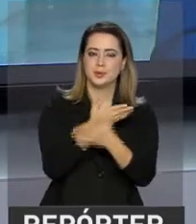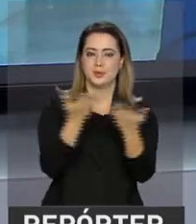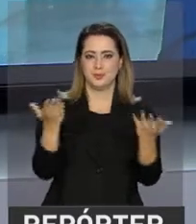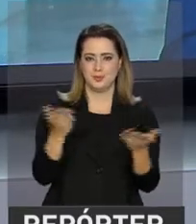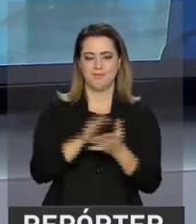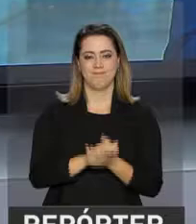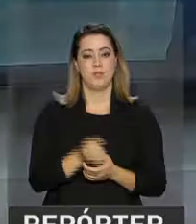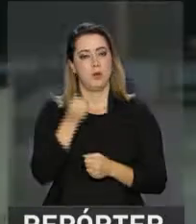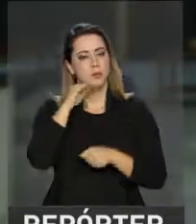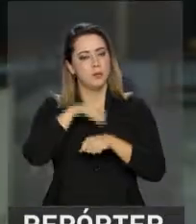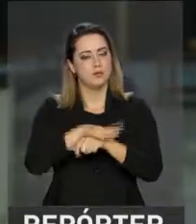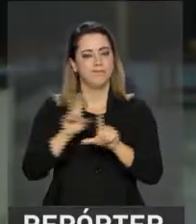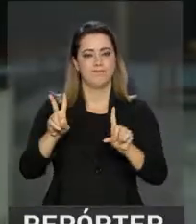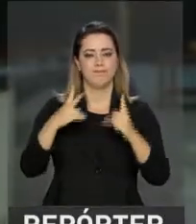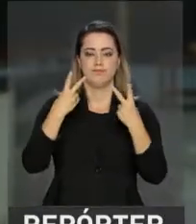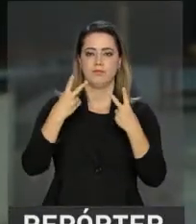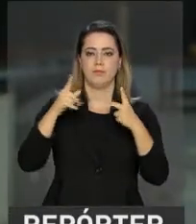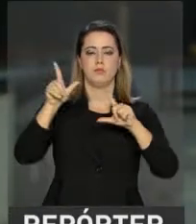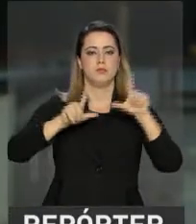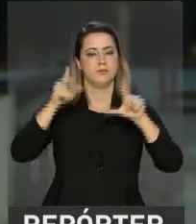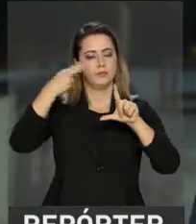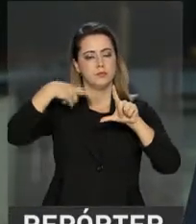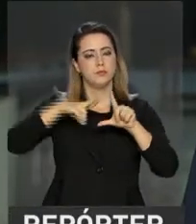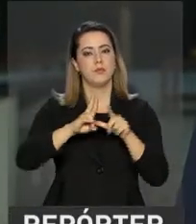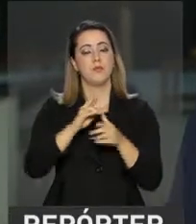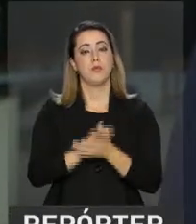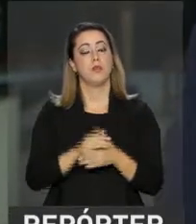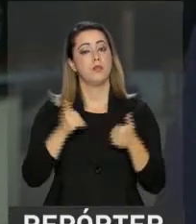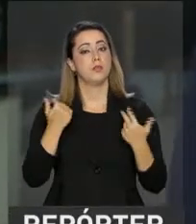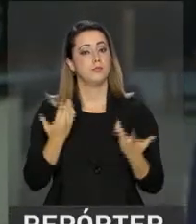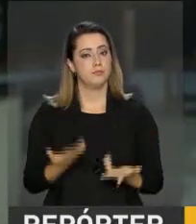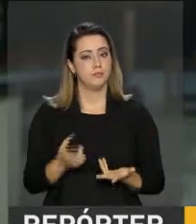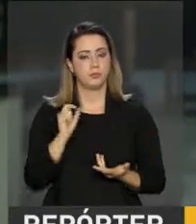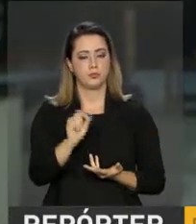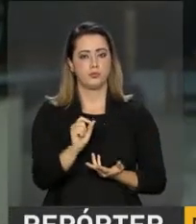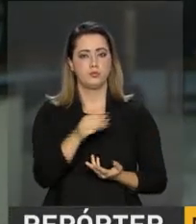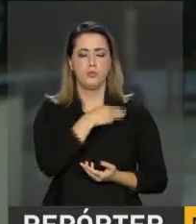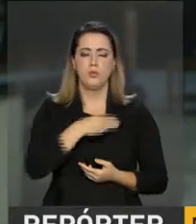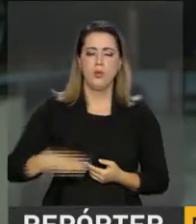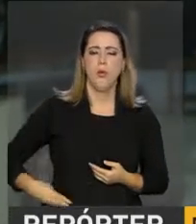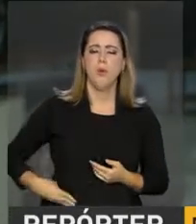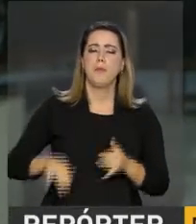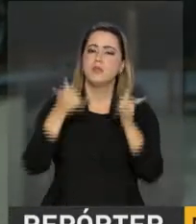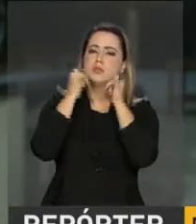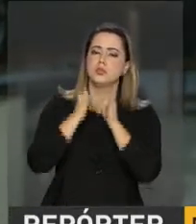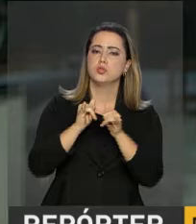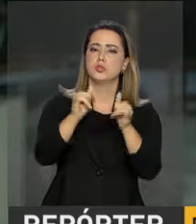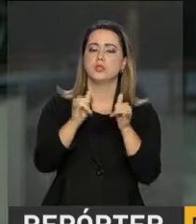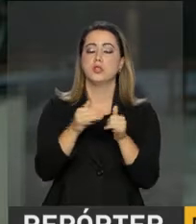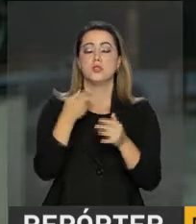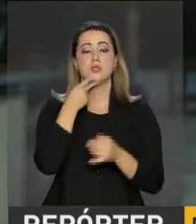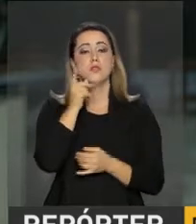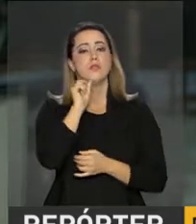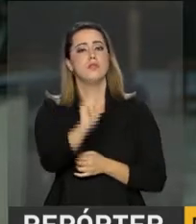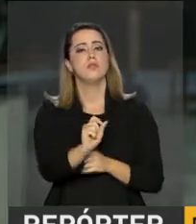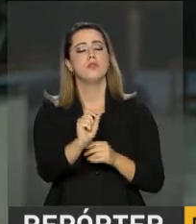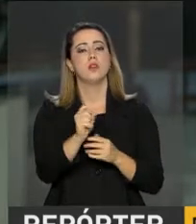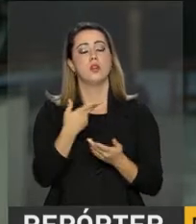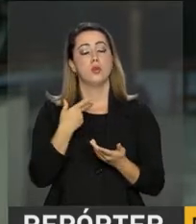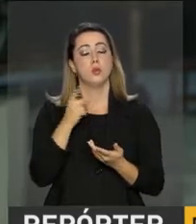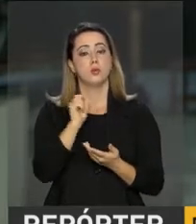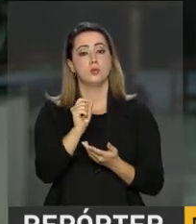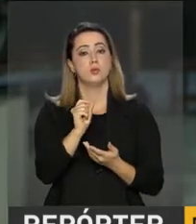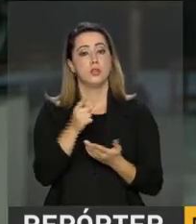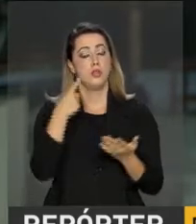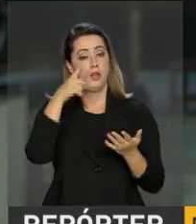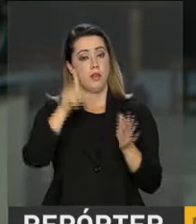Thaísa, boa noite a todos que nos assistem na TV NBR. Olha, Thaísa, o ministro de Minas e Energia, Fernando Coelho Filho, afirmou